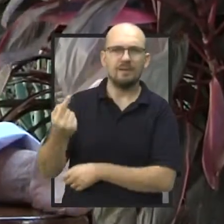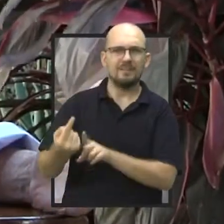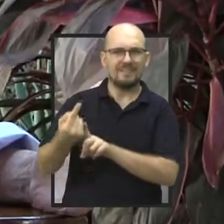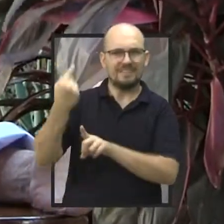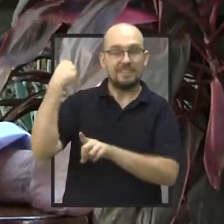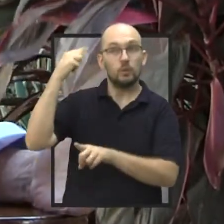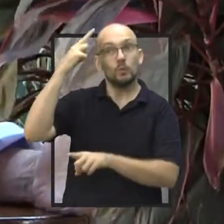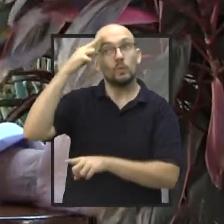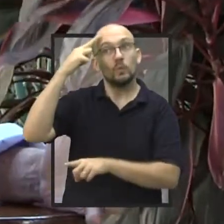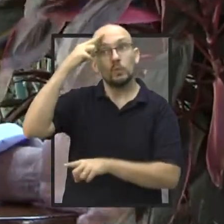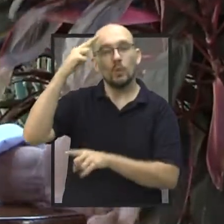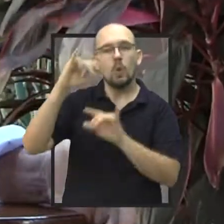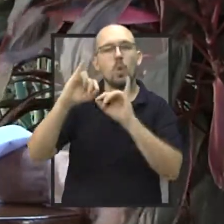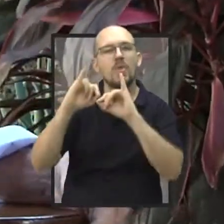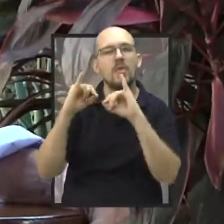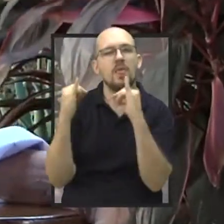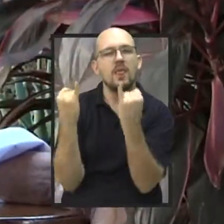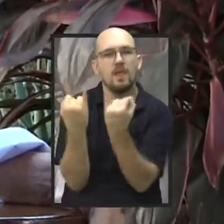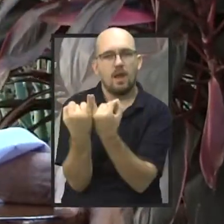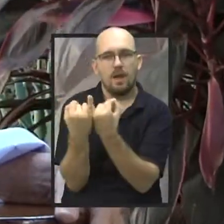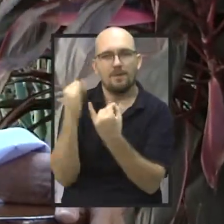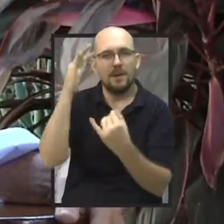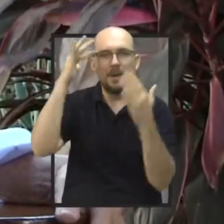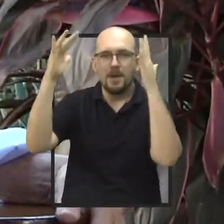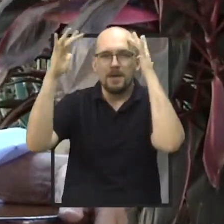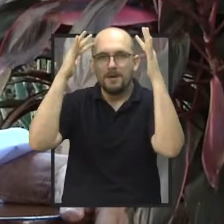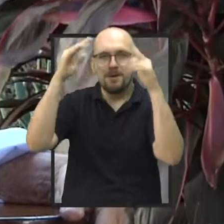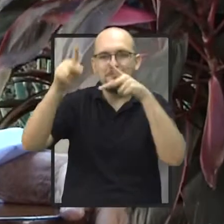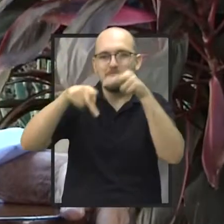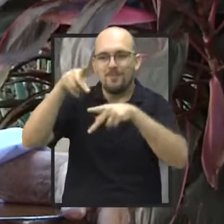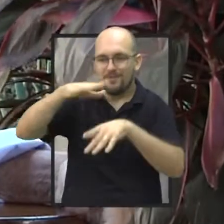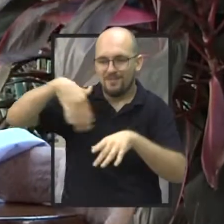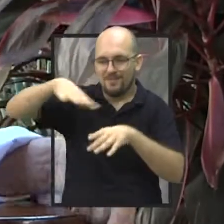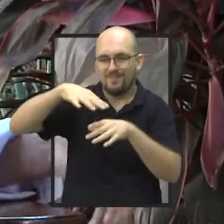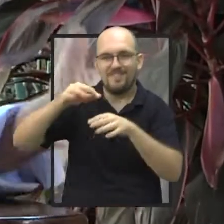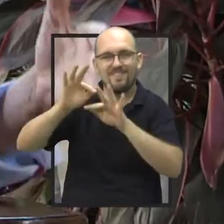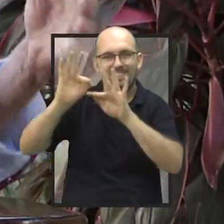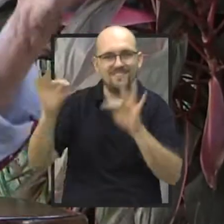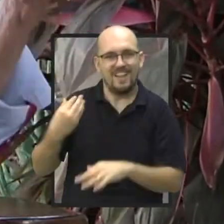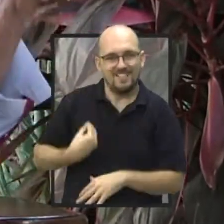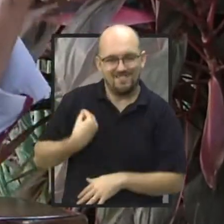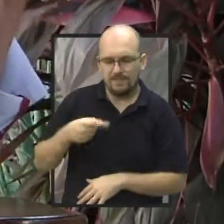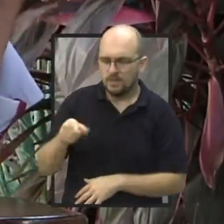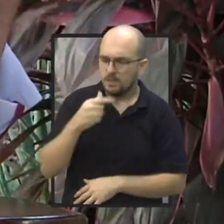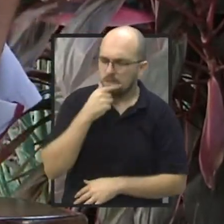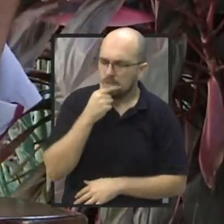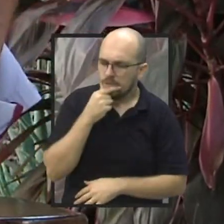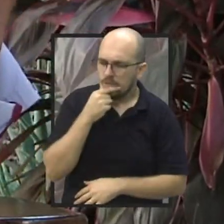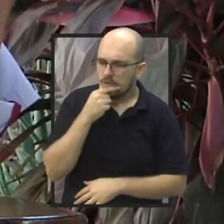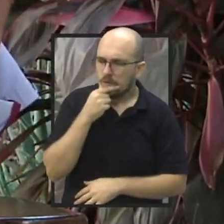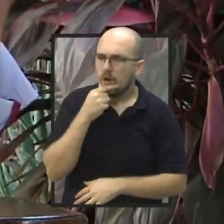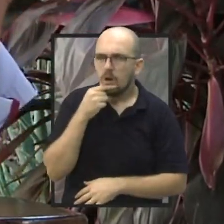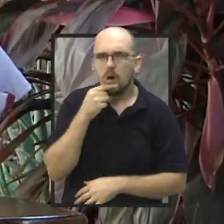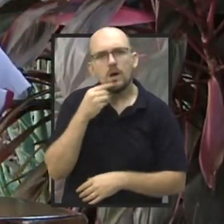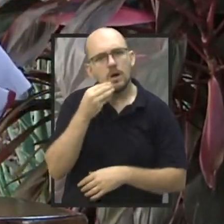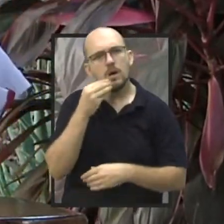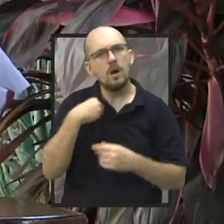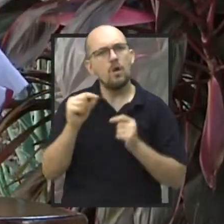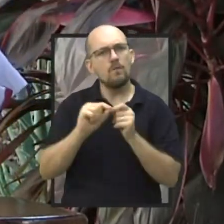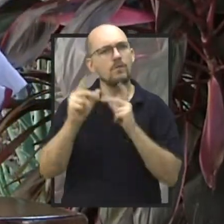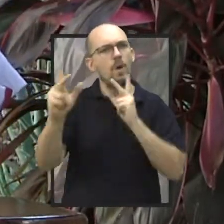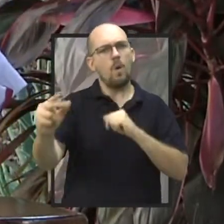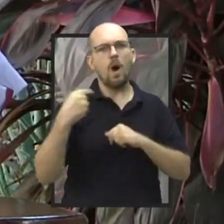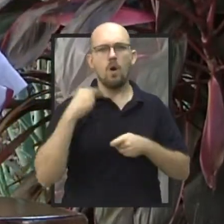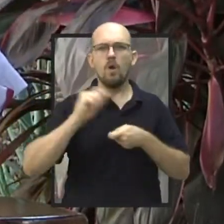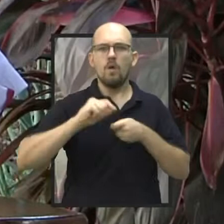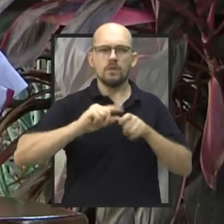ilha imaginária onde o povo vivia feliz. Eu sonhei com um Brasil imaginário onde o povo